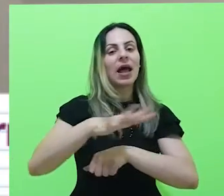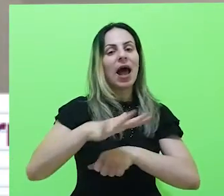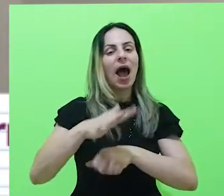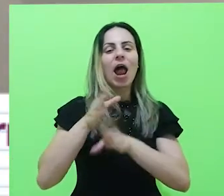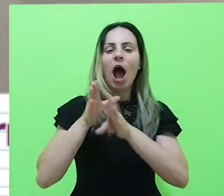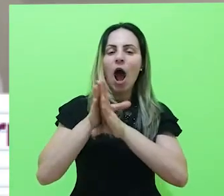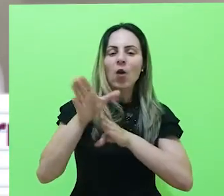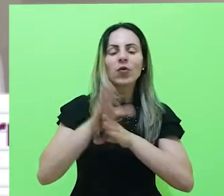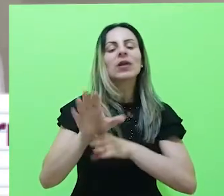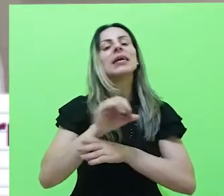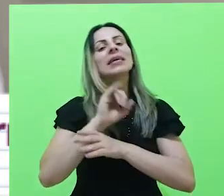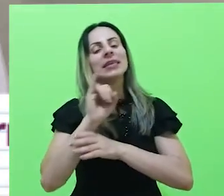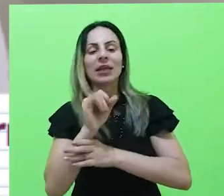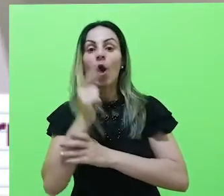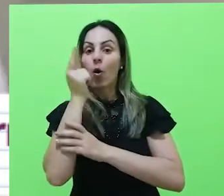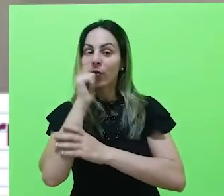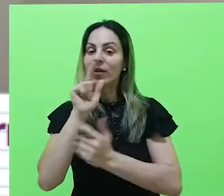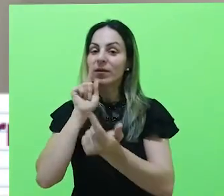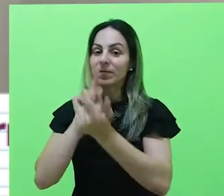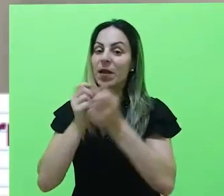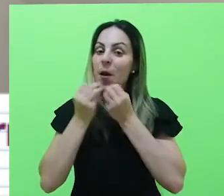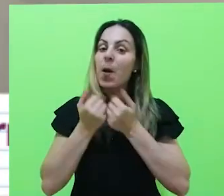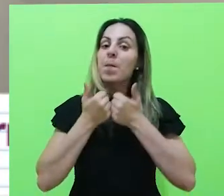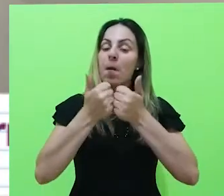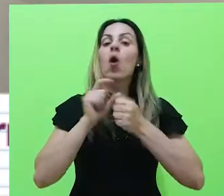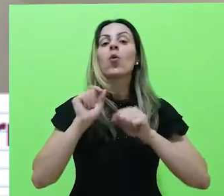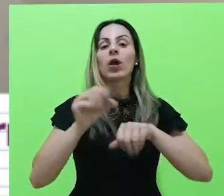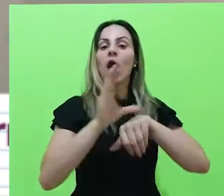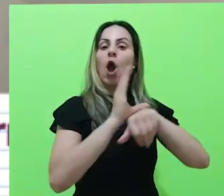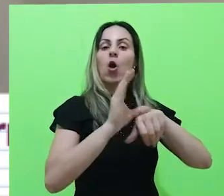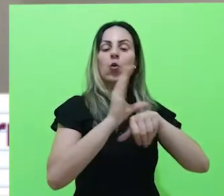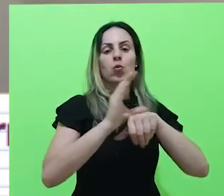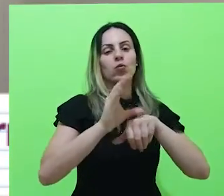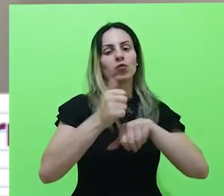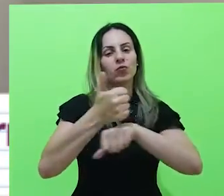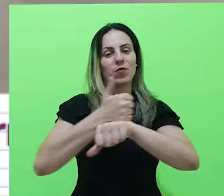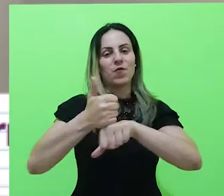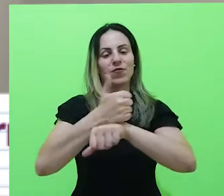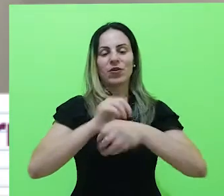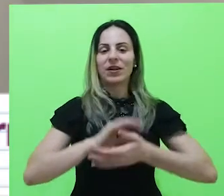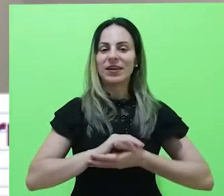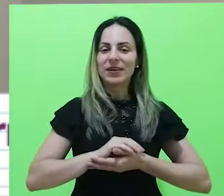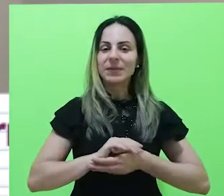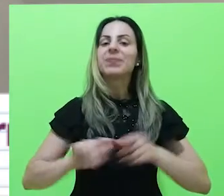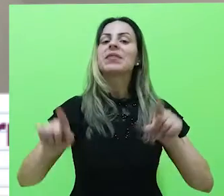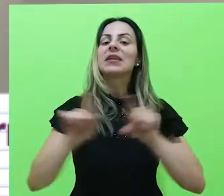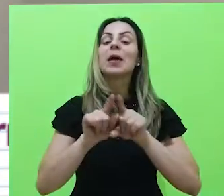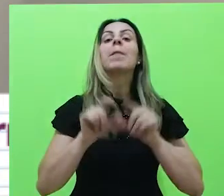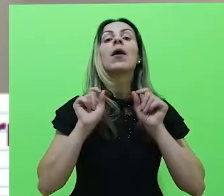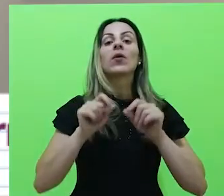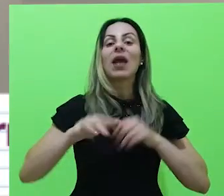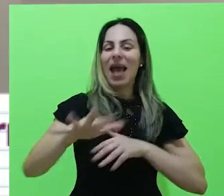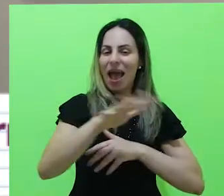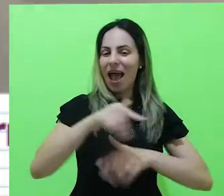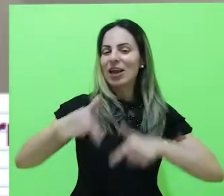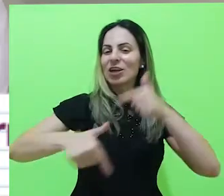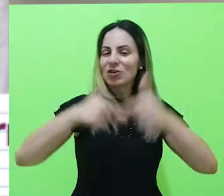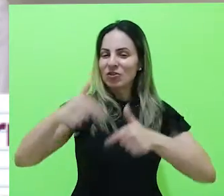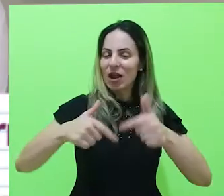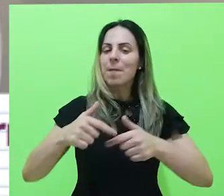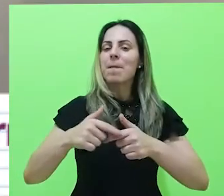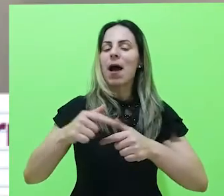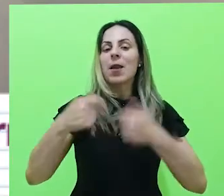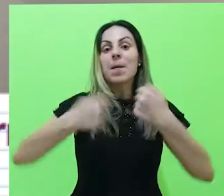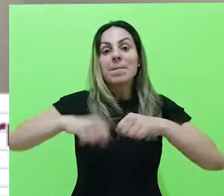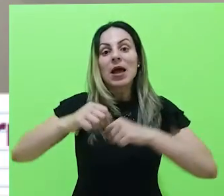que quem quiser se dar bem na área façam cursos profissionalizantes. Além disso, como é um mercado que exige um